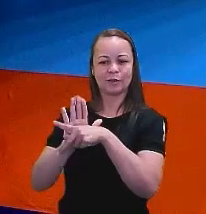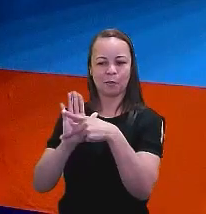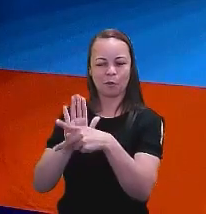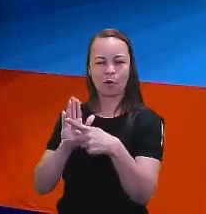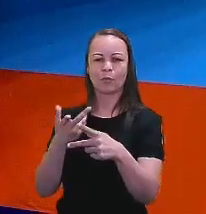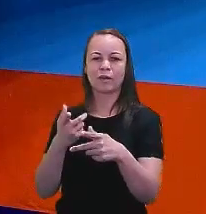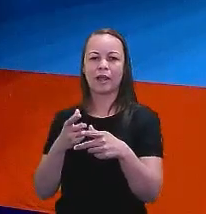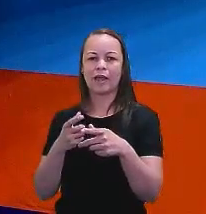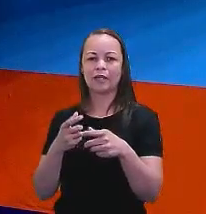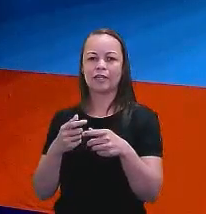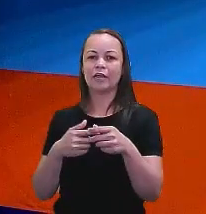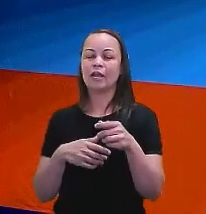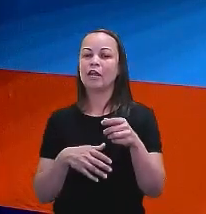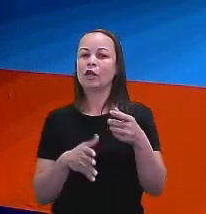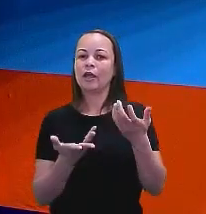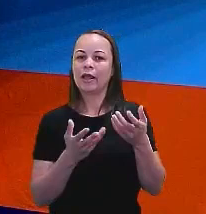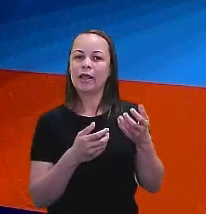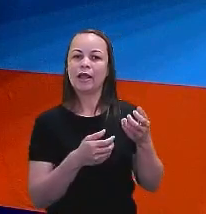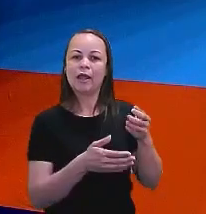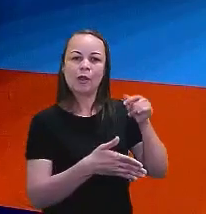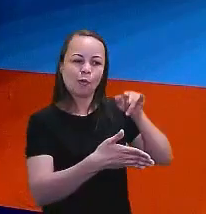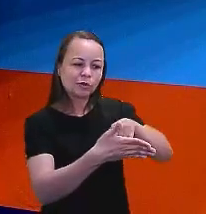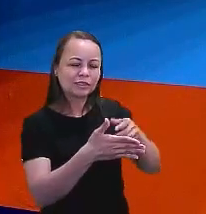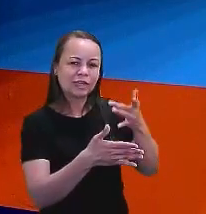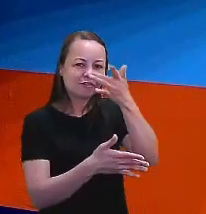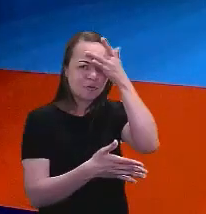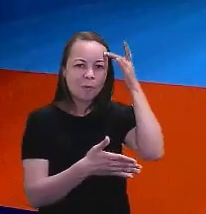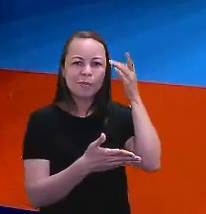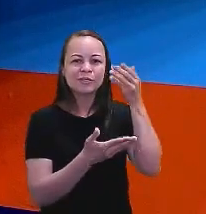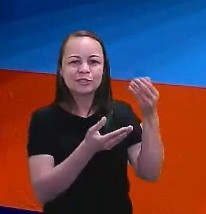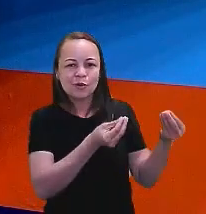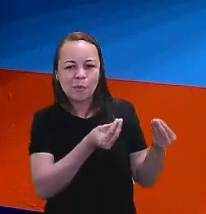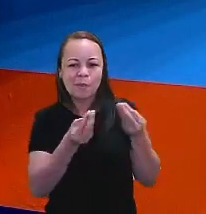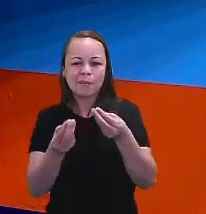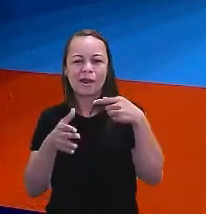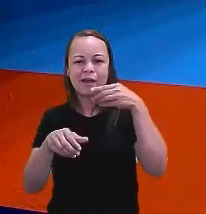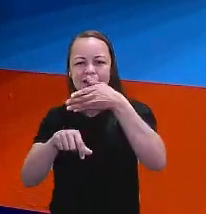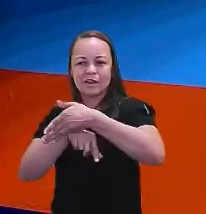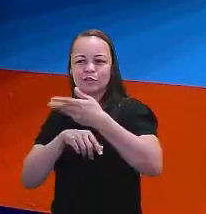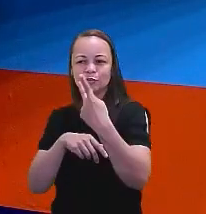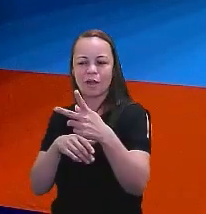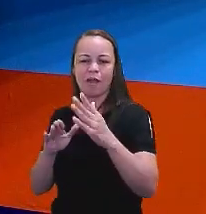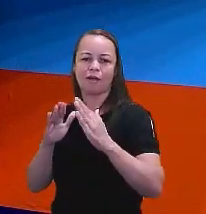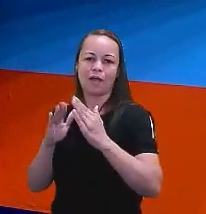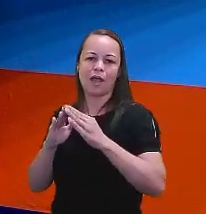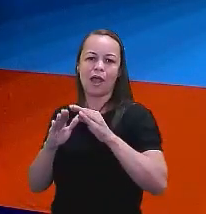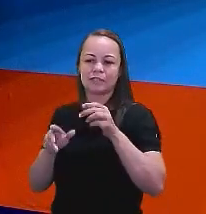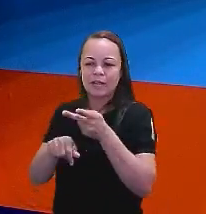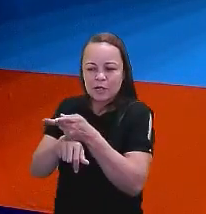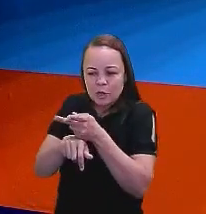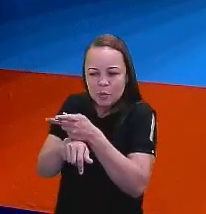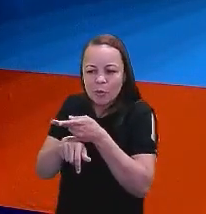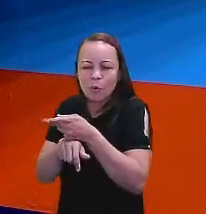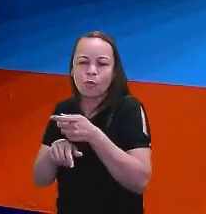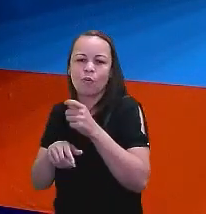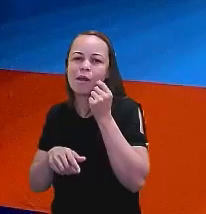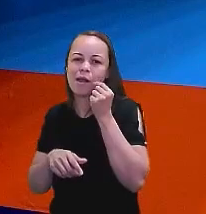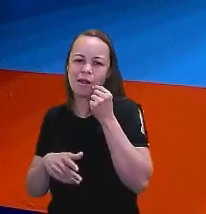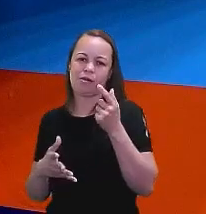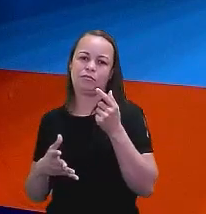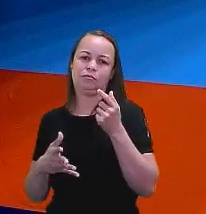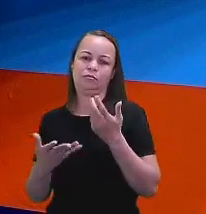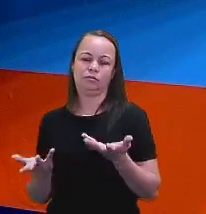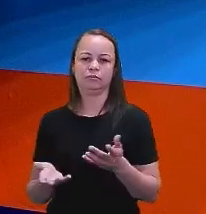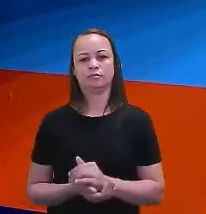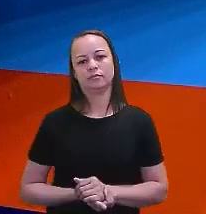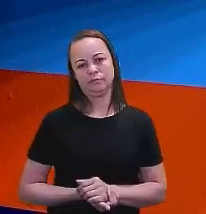de casa. E hoje a gente já não tem mais isso, né? Veja os fatos que a gente conhece a partir do momento que estudamos história. Os